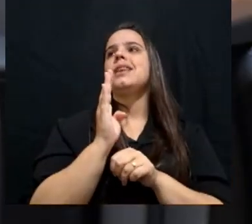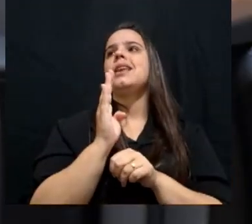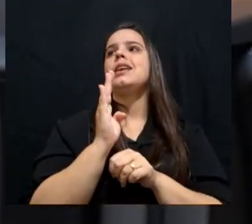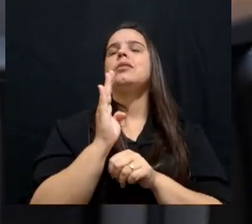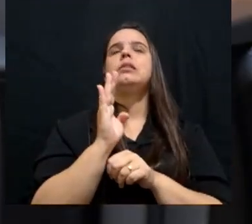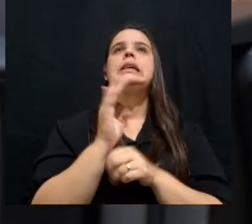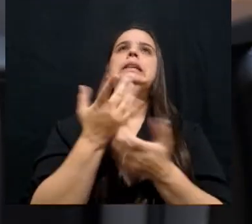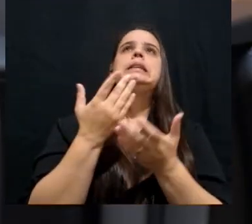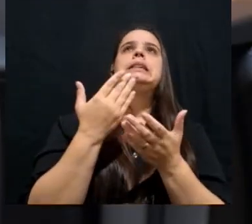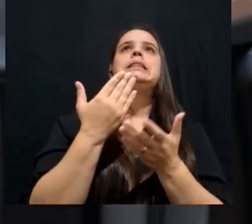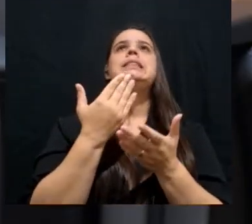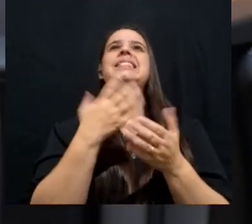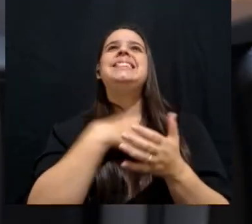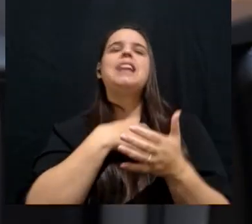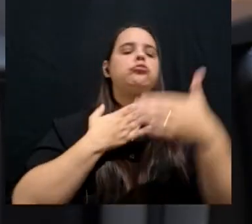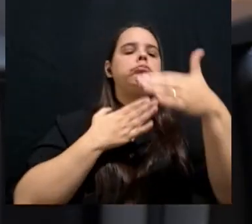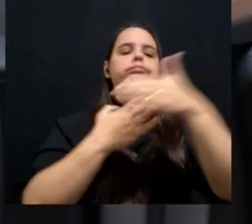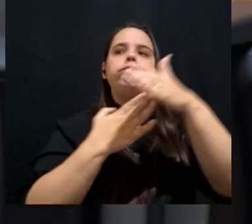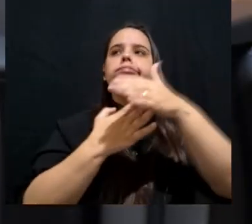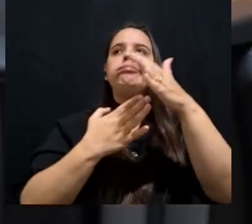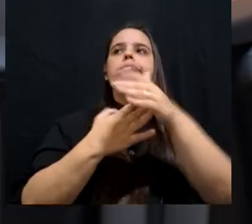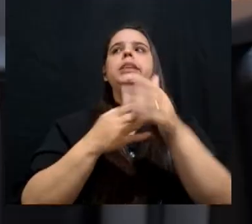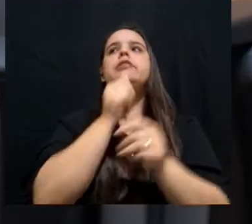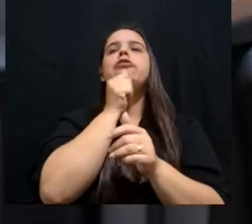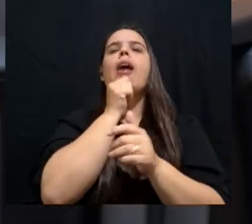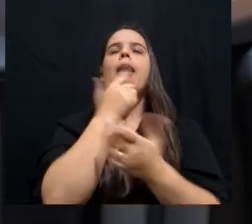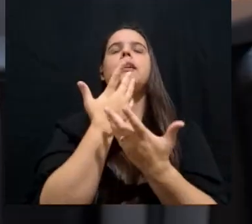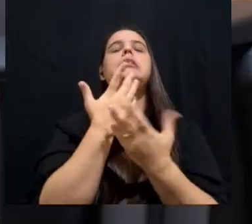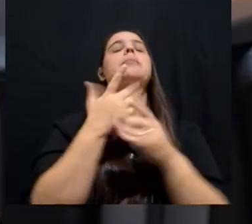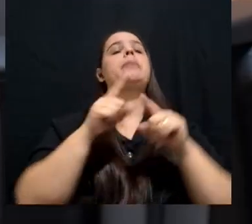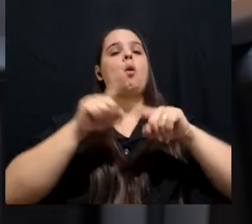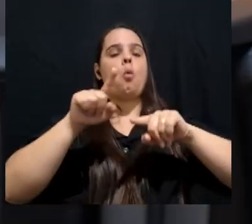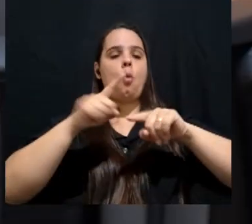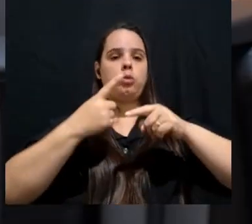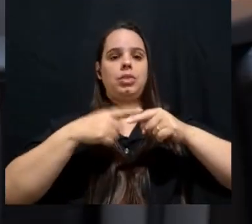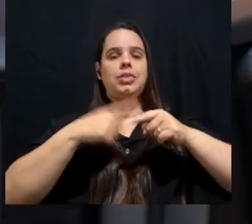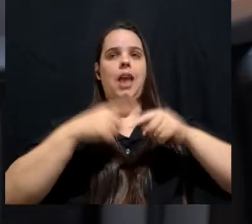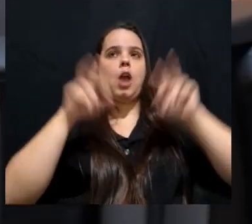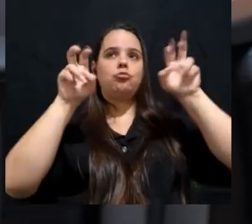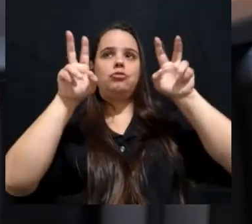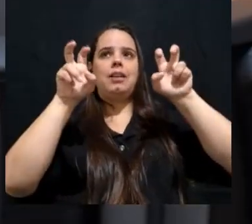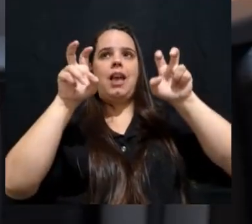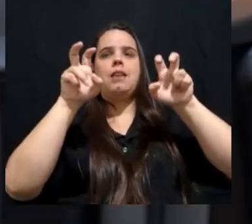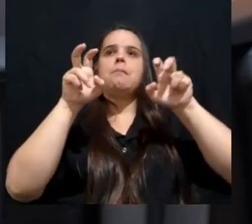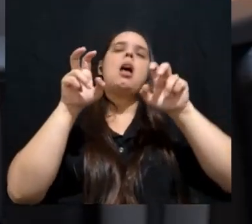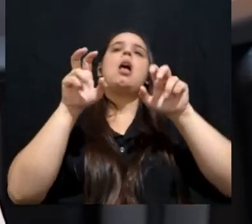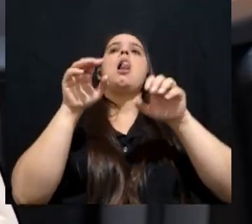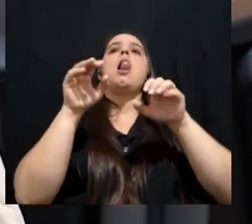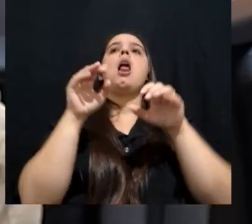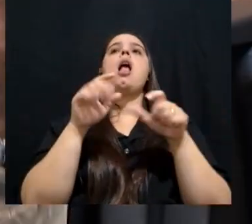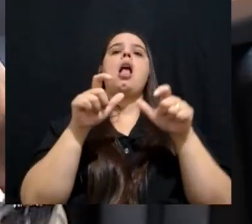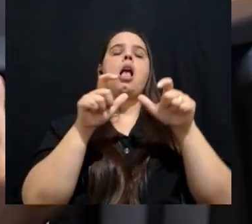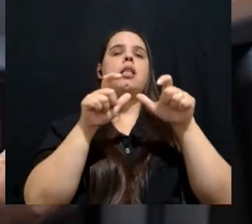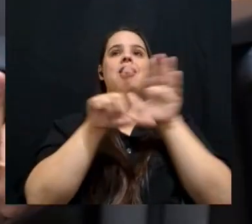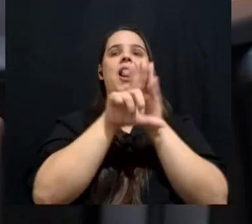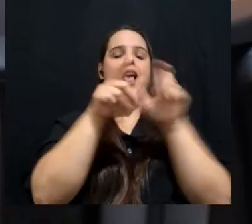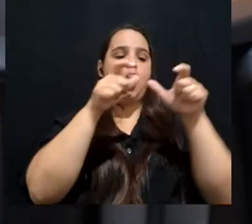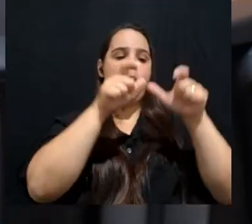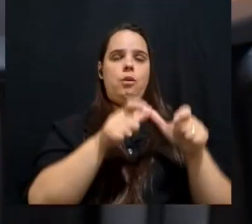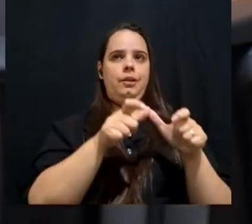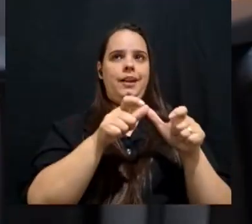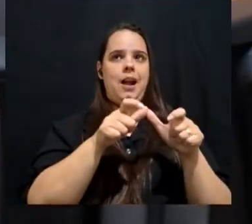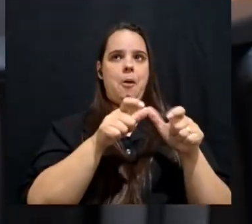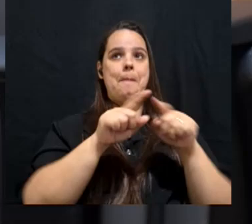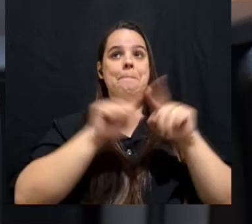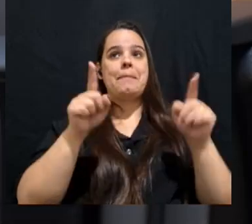Como não é uma matéria que depende de um projeto de lei local e sim nacional, né, eu acabei sendo o embaixador dessa